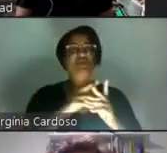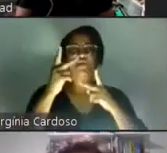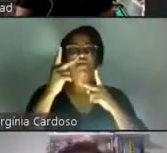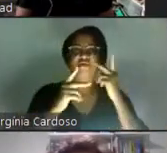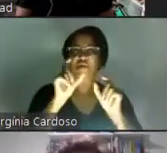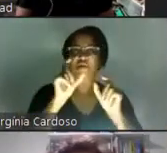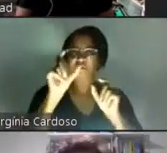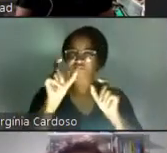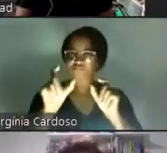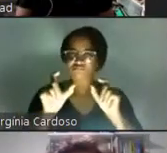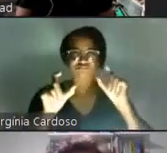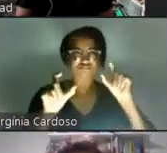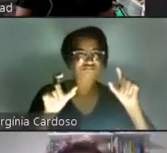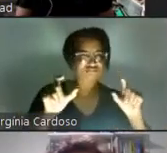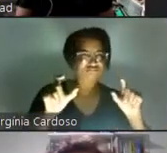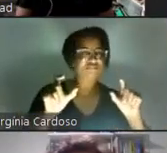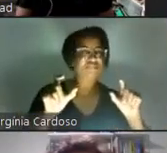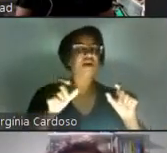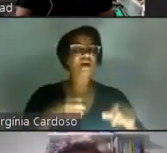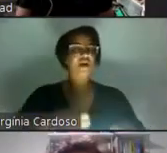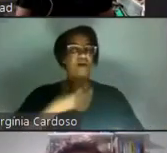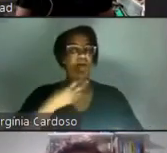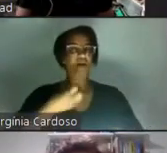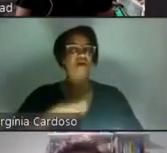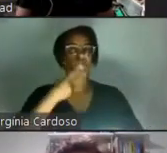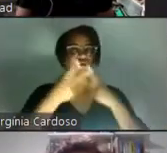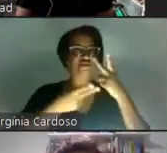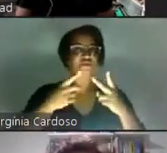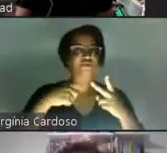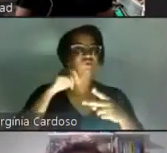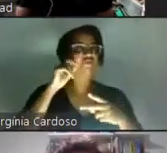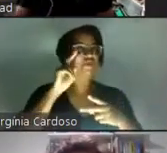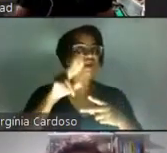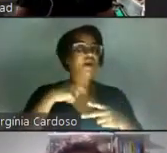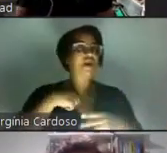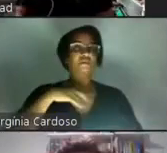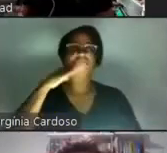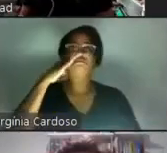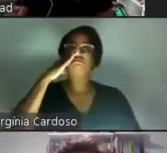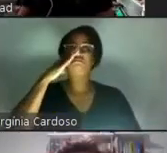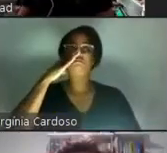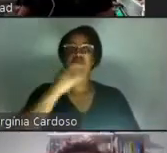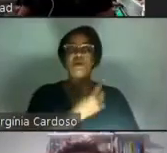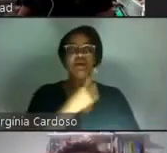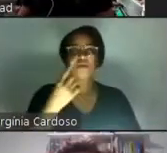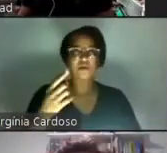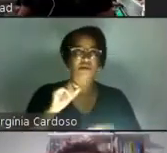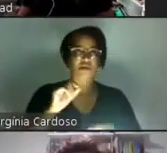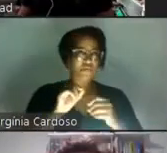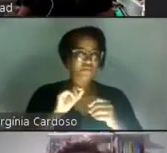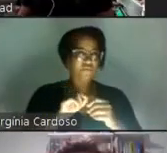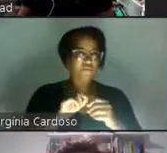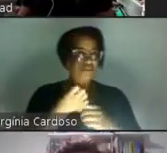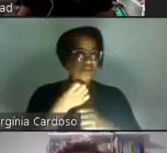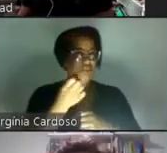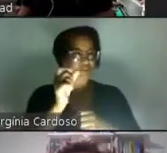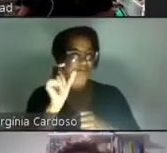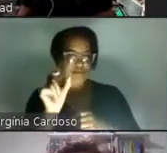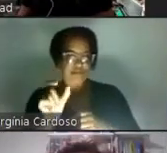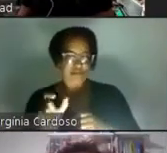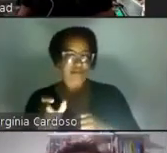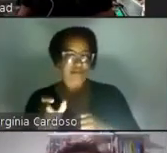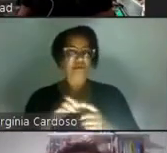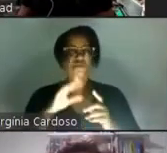Aí, um poeta lá disse: não, vamos falar, o mote é Eu Admiro. Né? E cada um fazia uma cestilha ou duas cestilhas. Eu admiro o